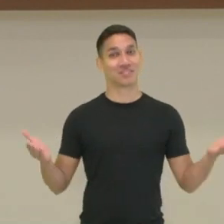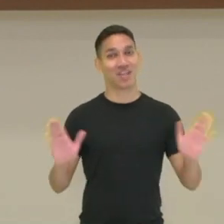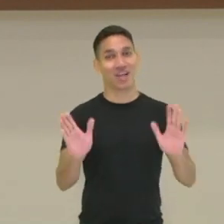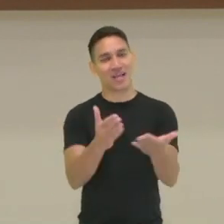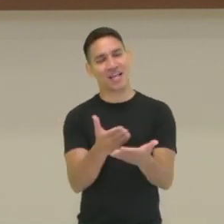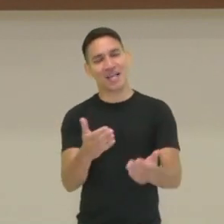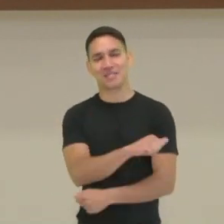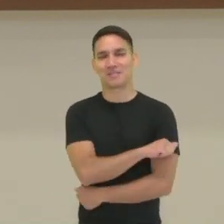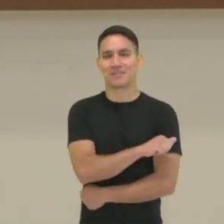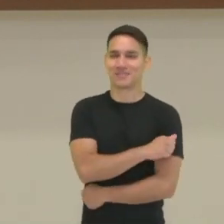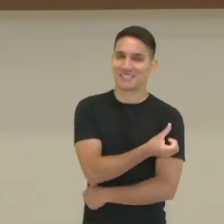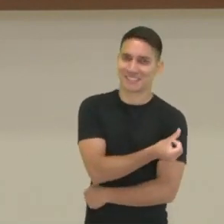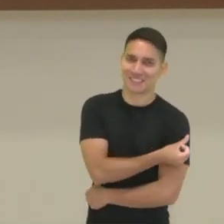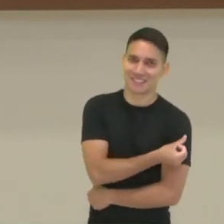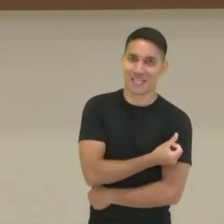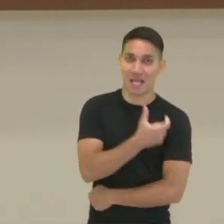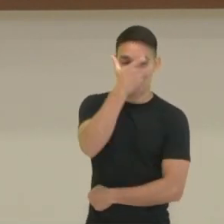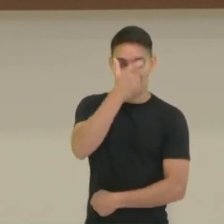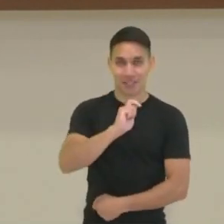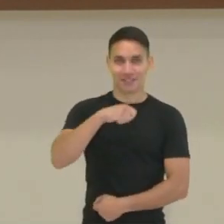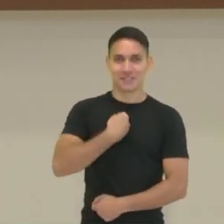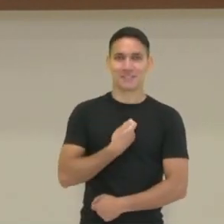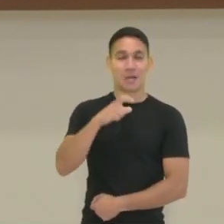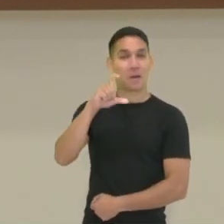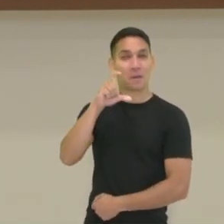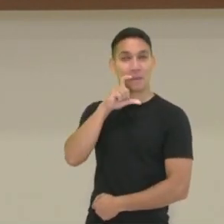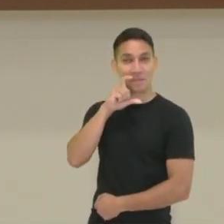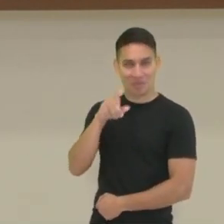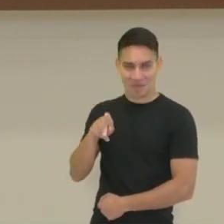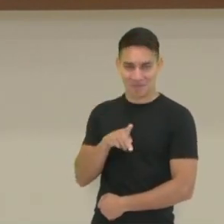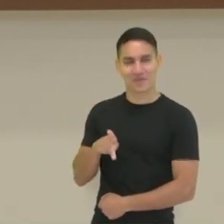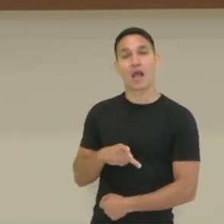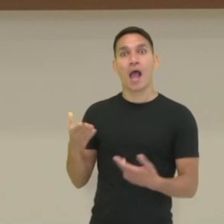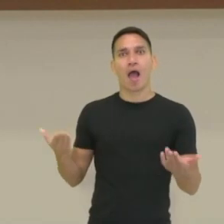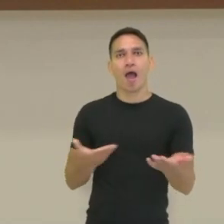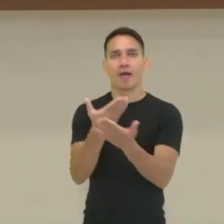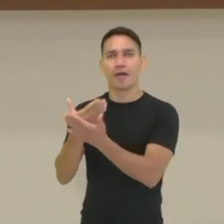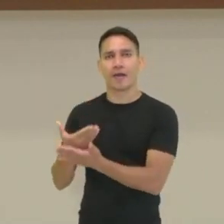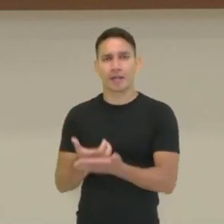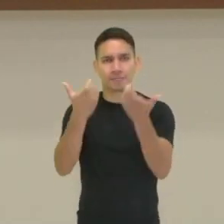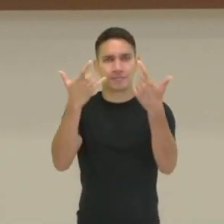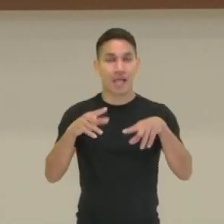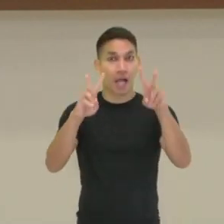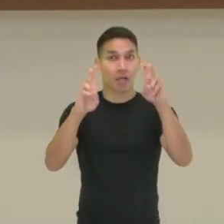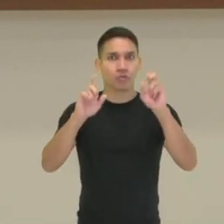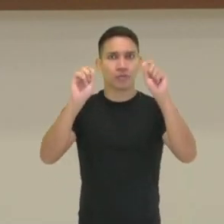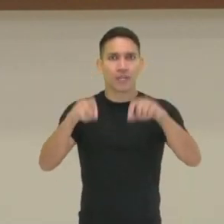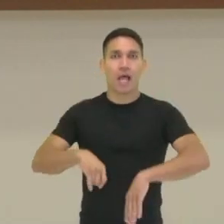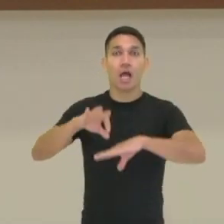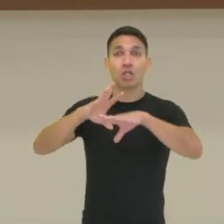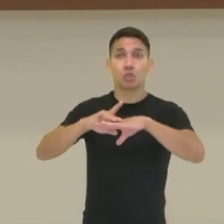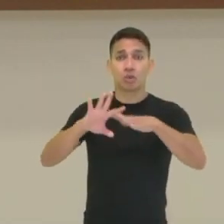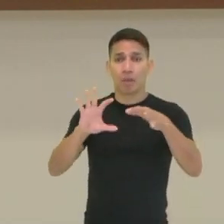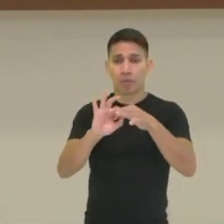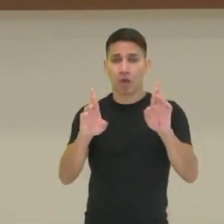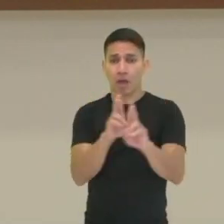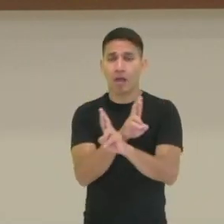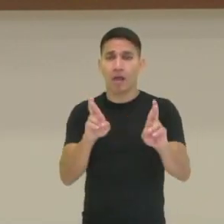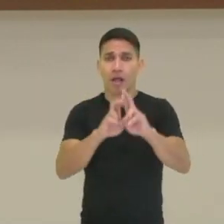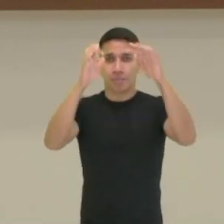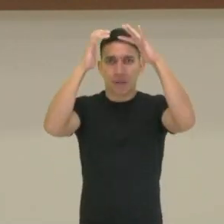Olá, estudantes do sexto ano! Aqui é o professor Fabiano e nessa aula nós vamos falar sobre doenças do sistema